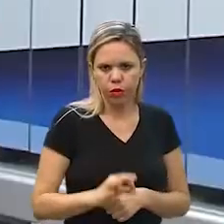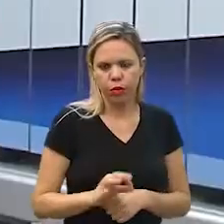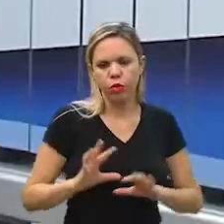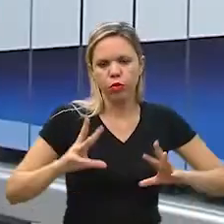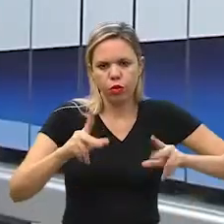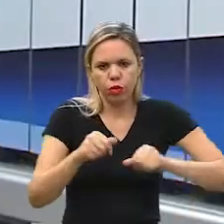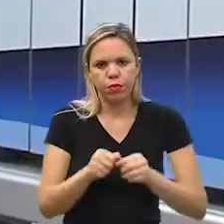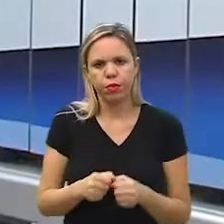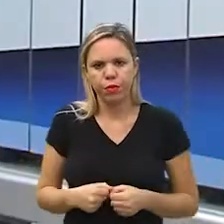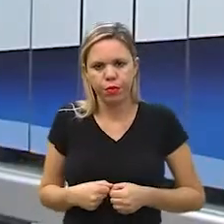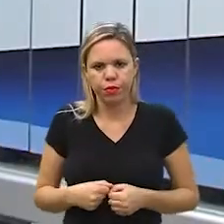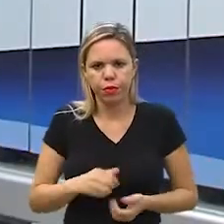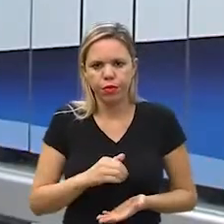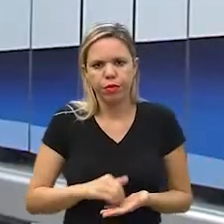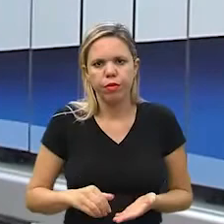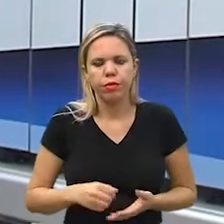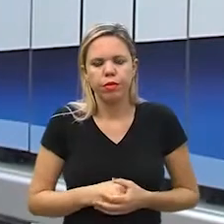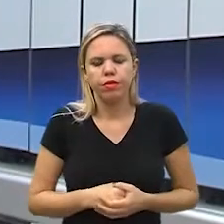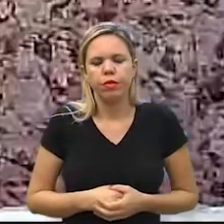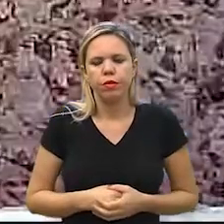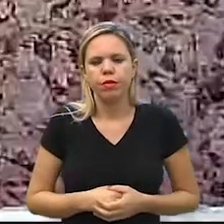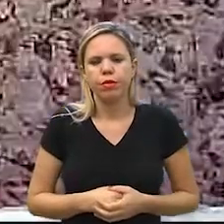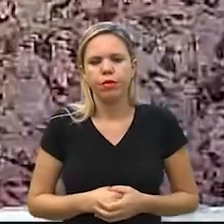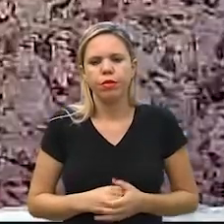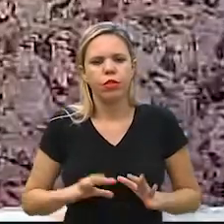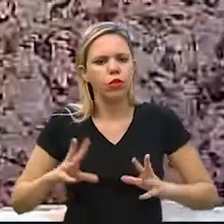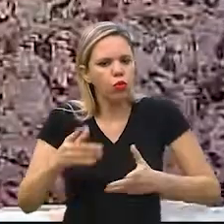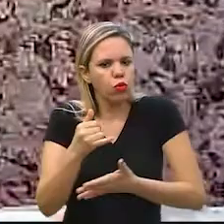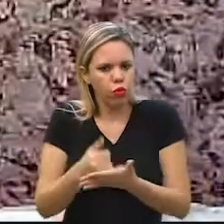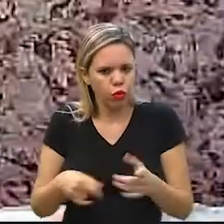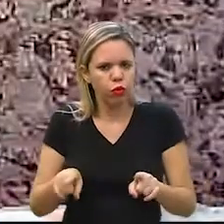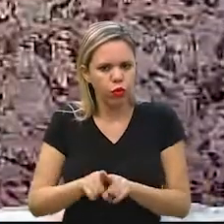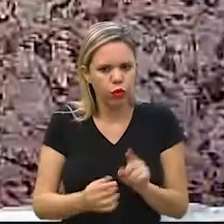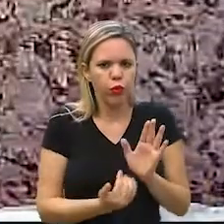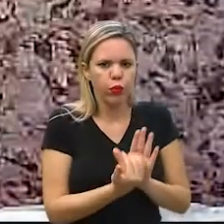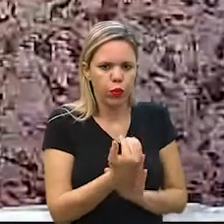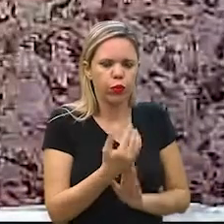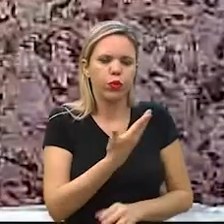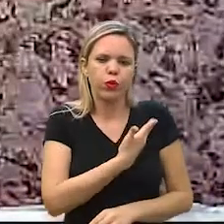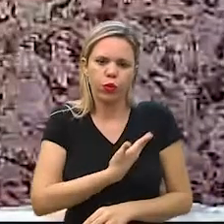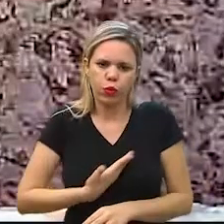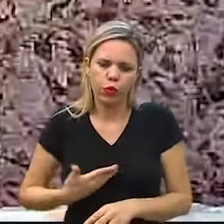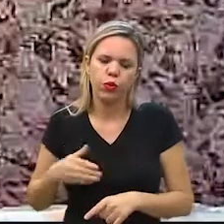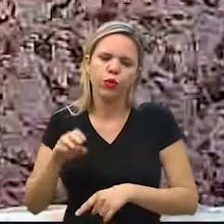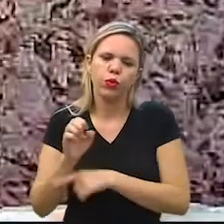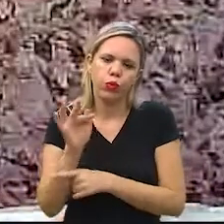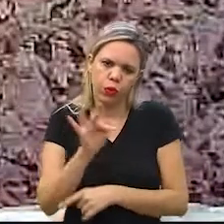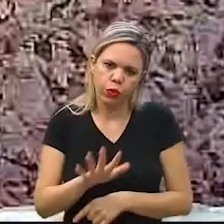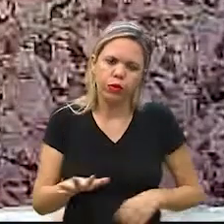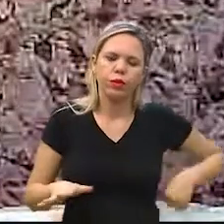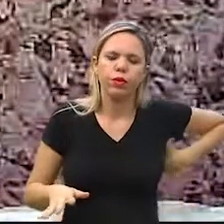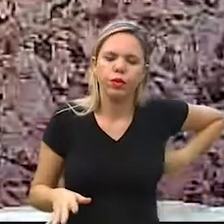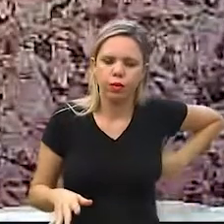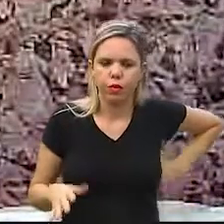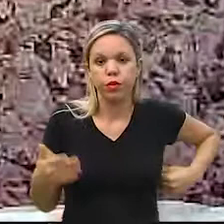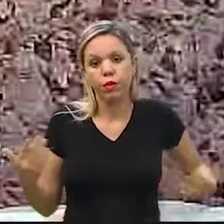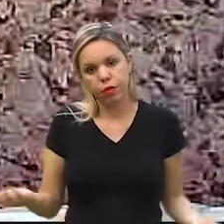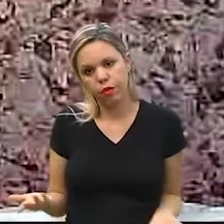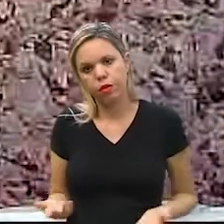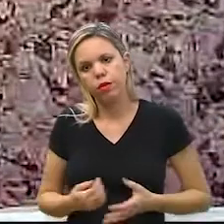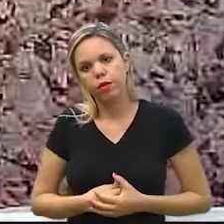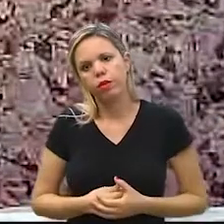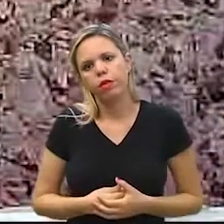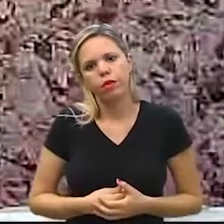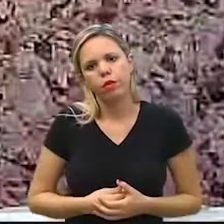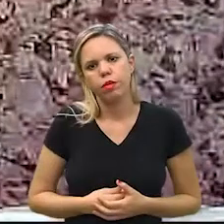Todos os impostos, Então, secretário? Todos os impostos, os estaduais, os federais e os municipais. Então, isso